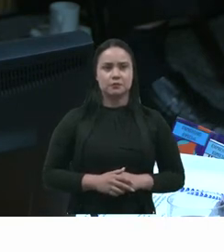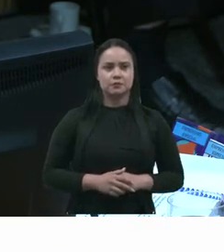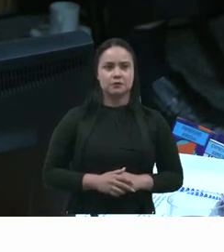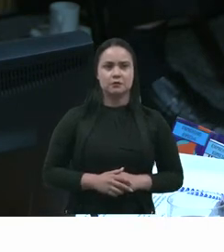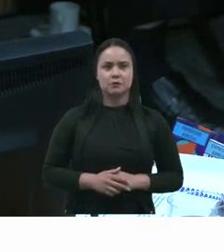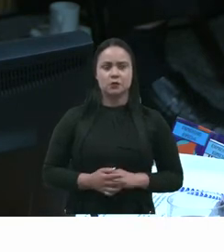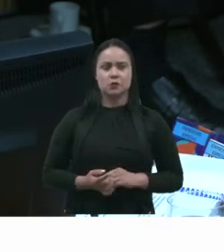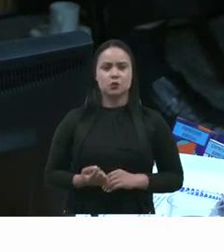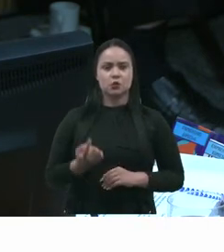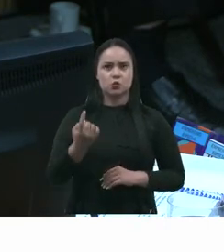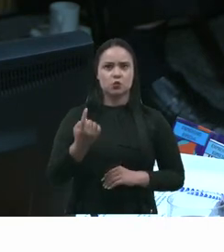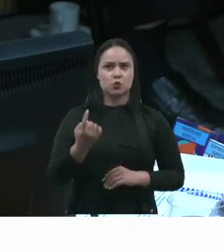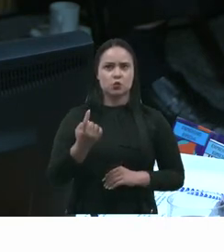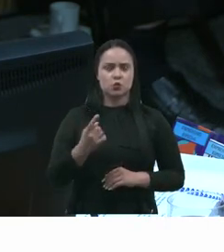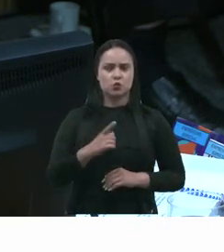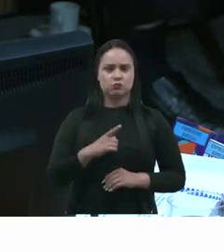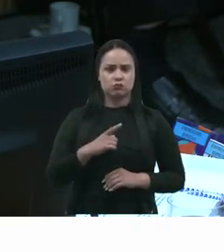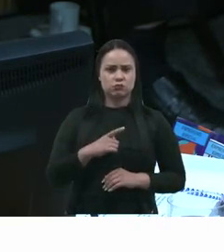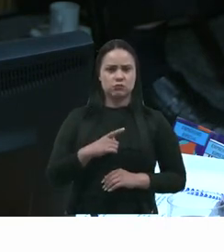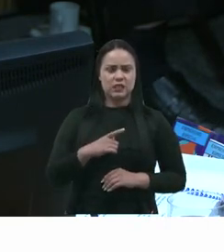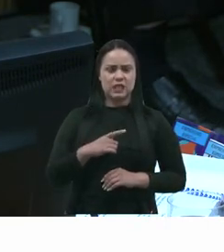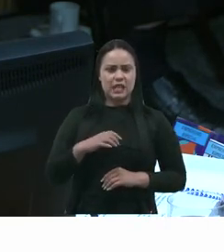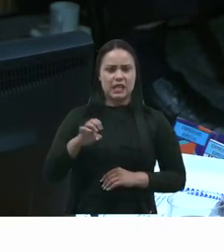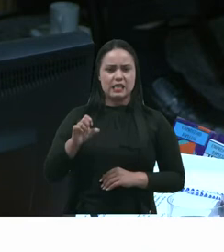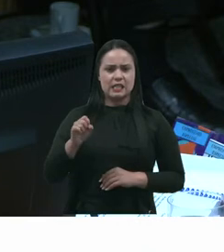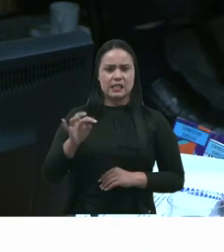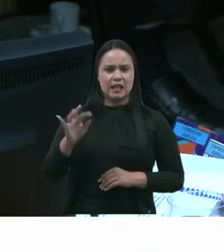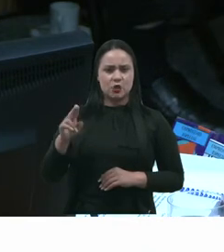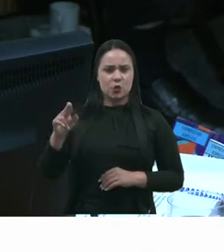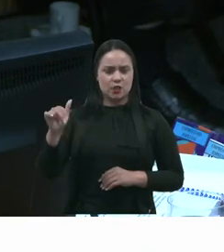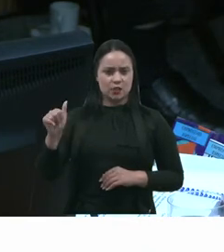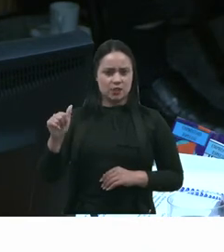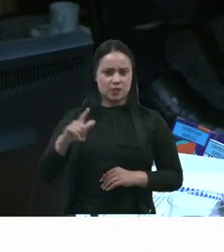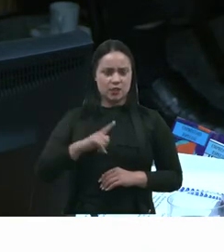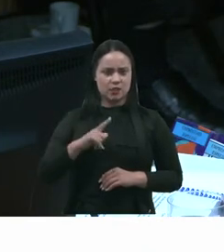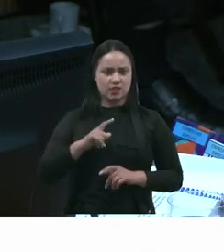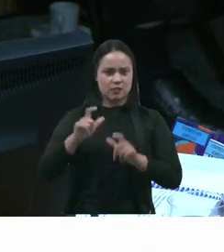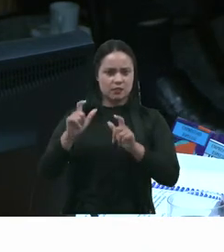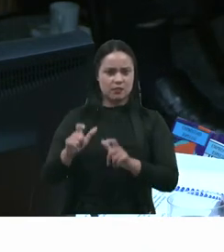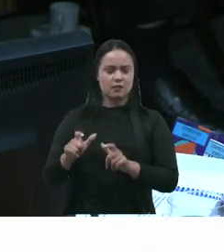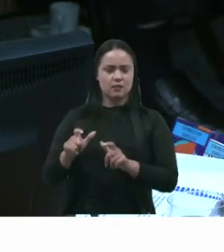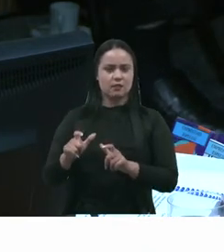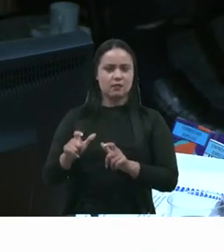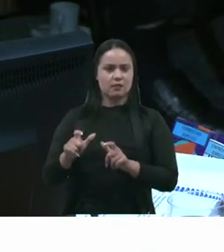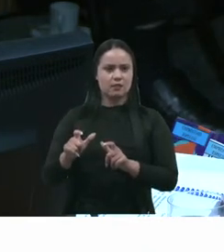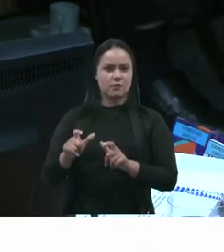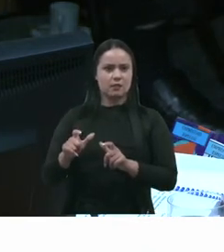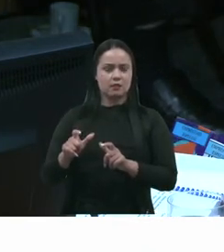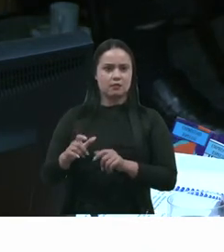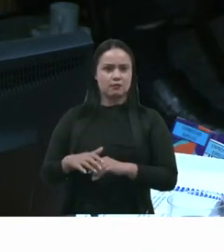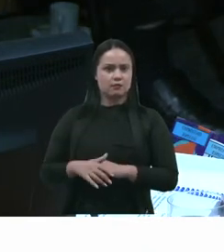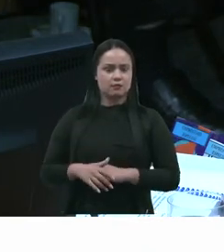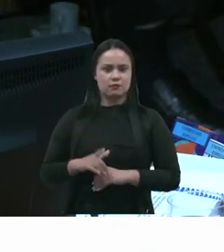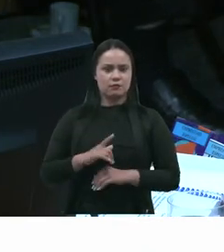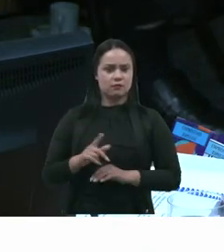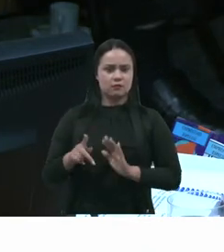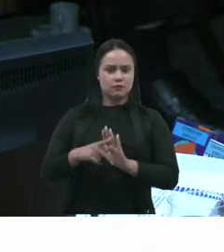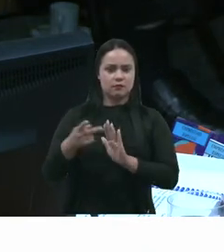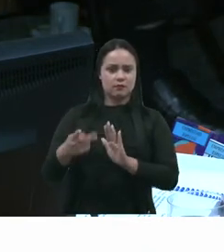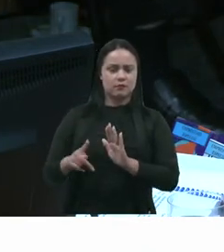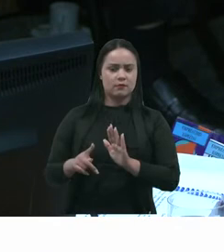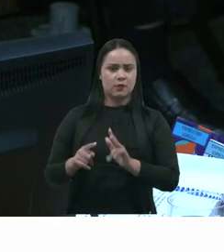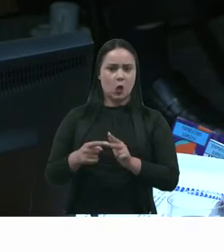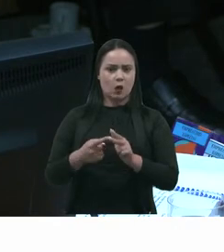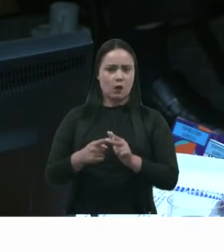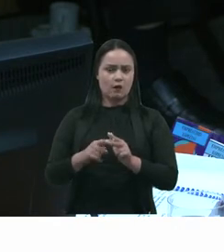de uma estátua do acervo patrimonial do Fórum de Armação de Búzios, dolo de apropriação